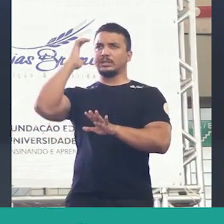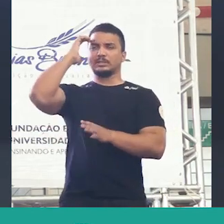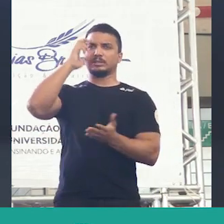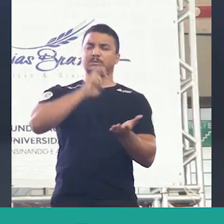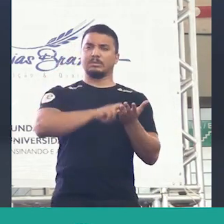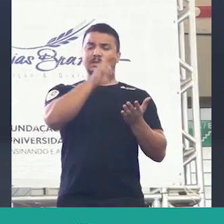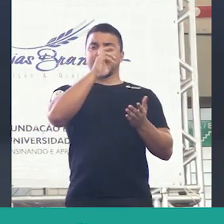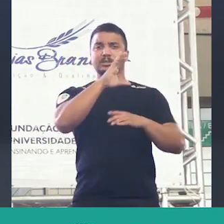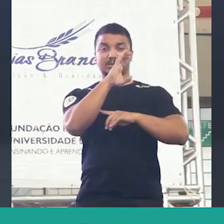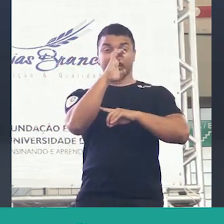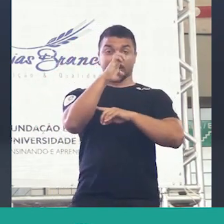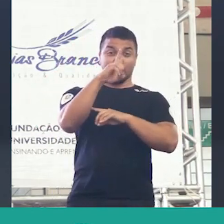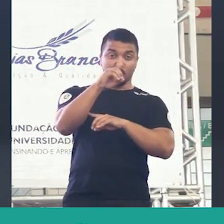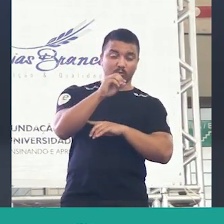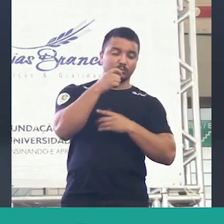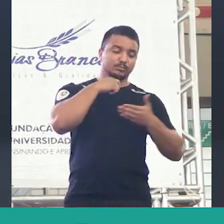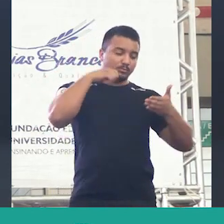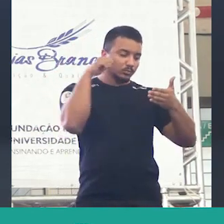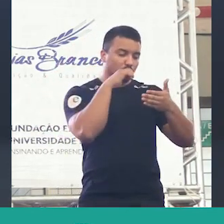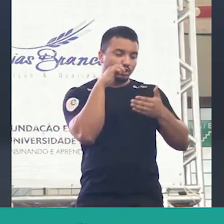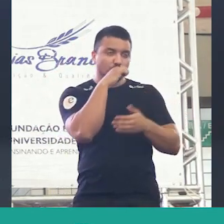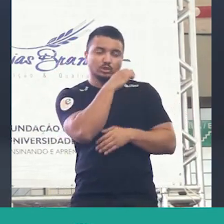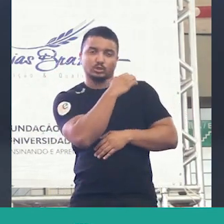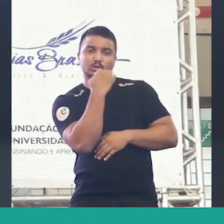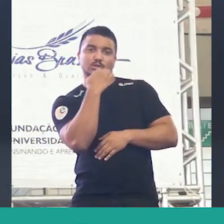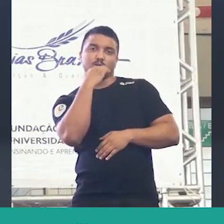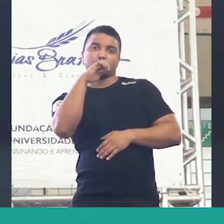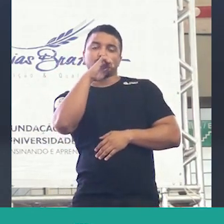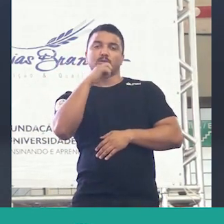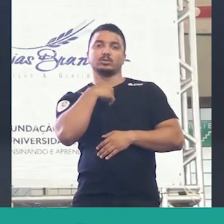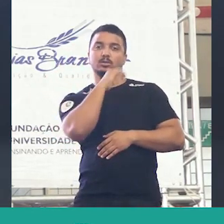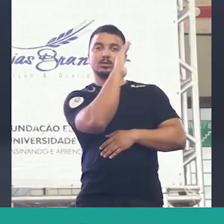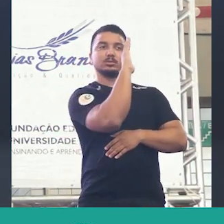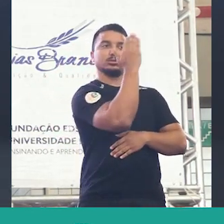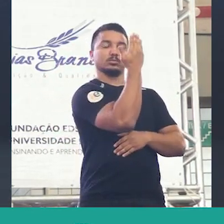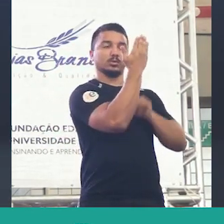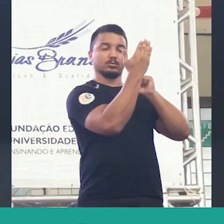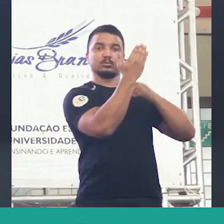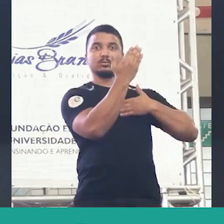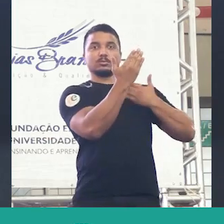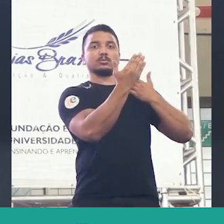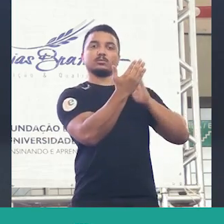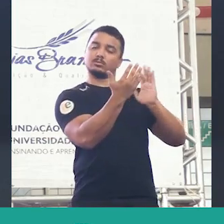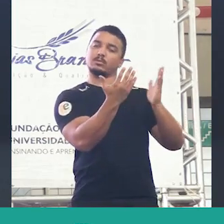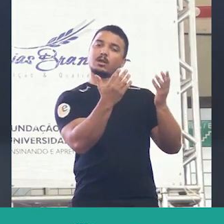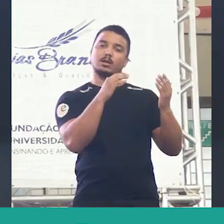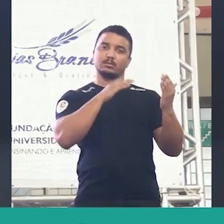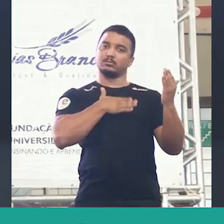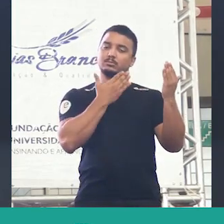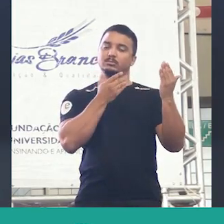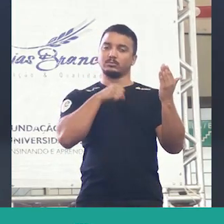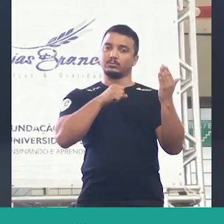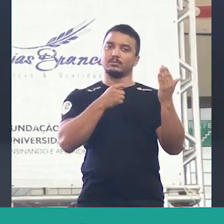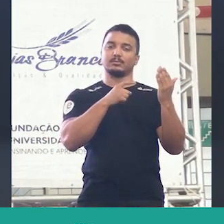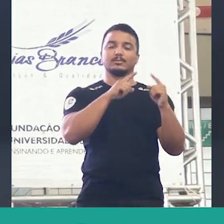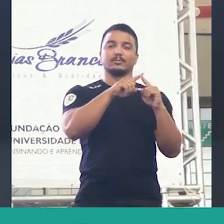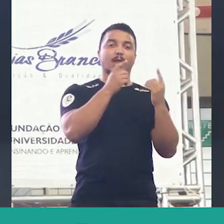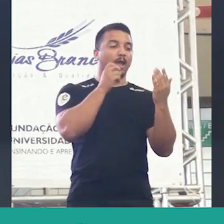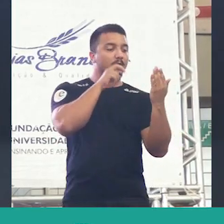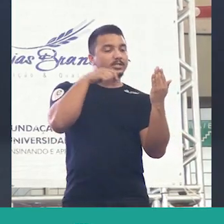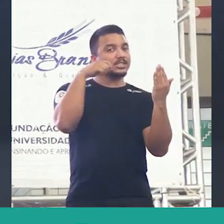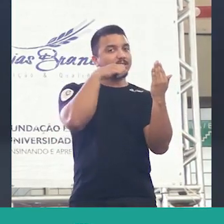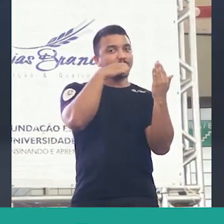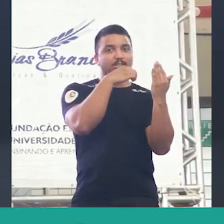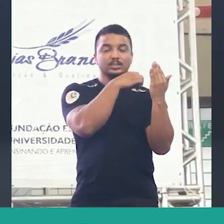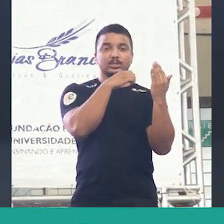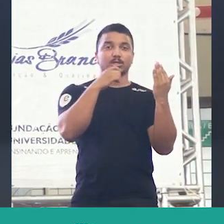de manhãzinha, foi escovar os dentes, olhou para o espelho, toma um susto, né? Porque você vai se ver. e você vai escovar